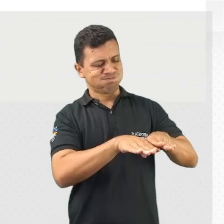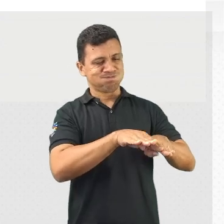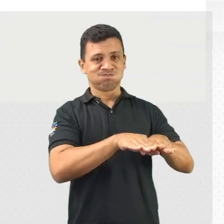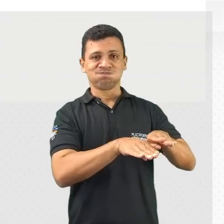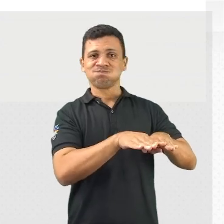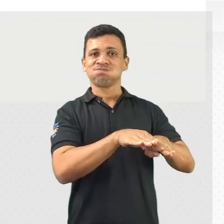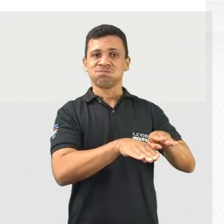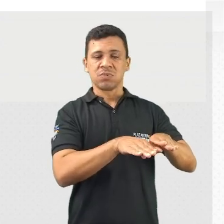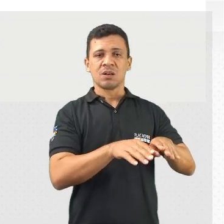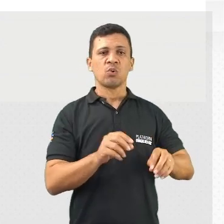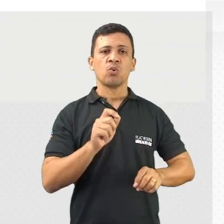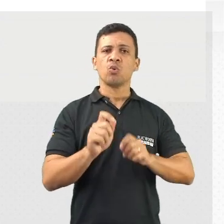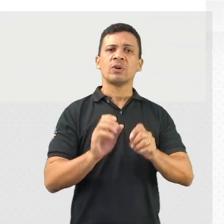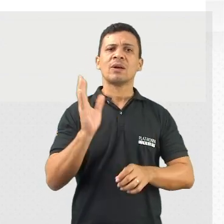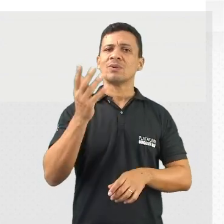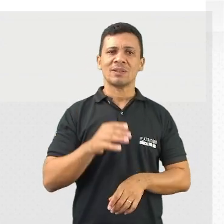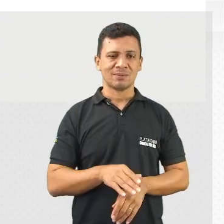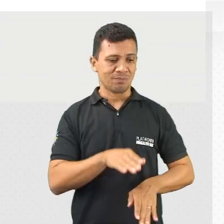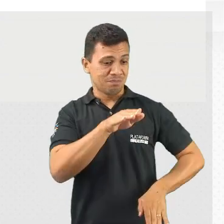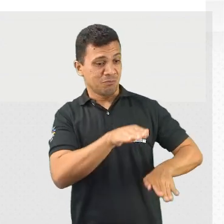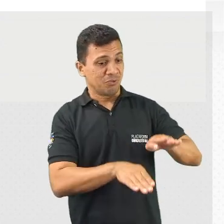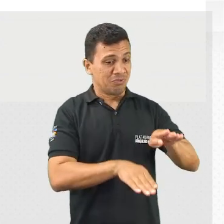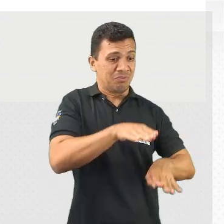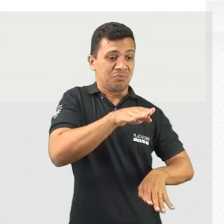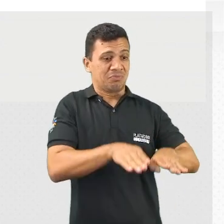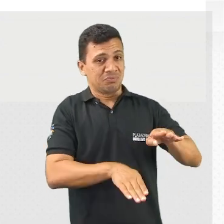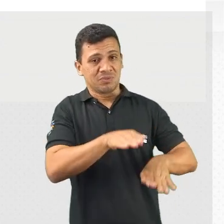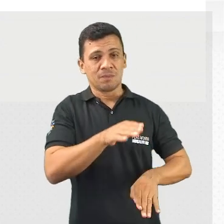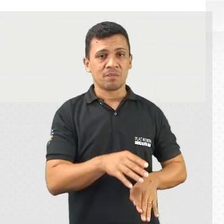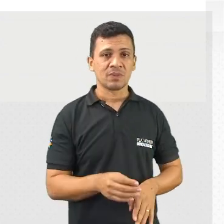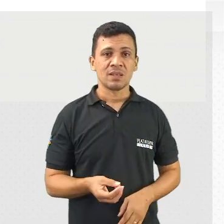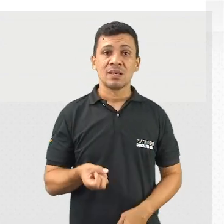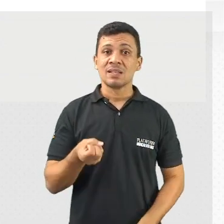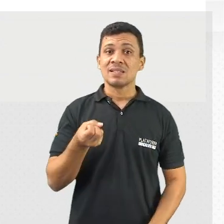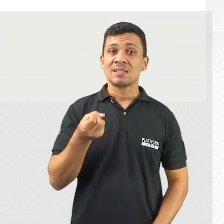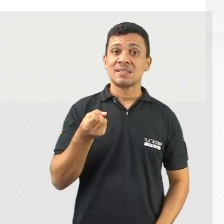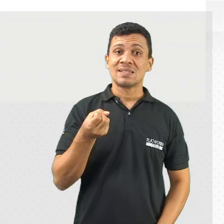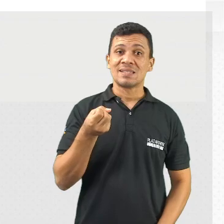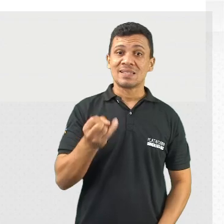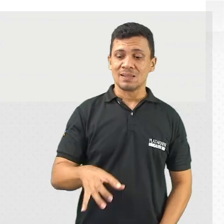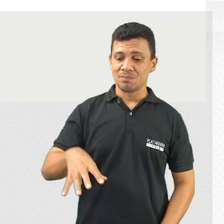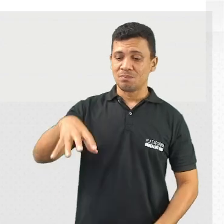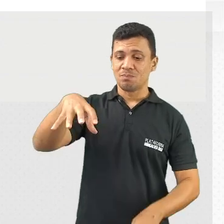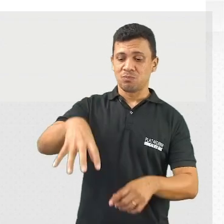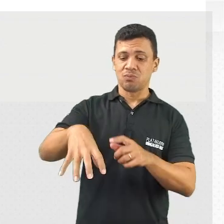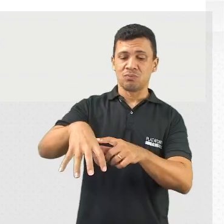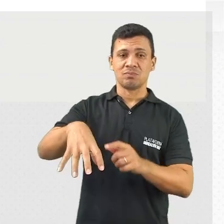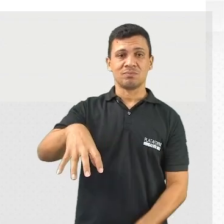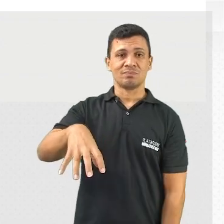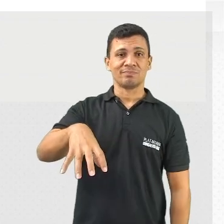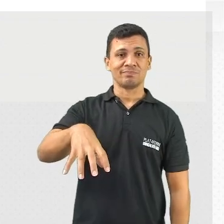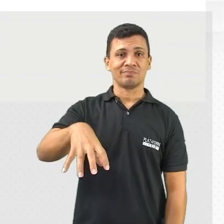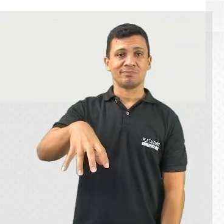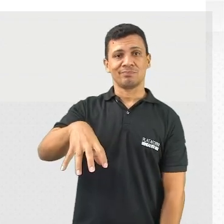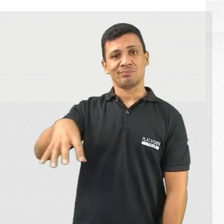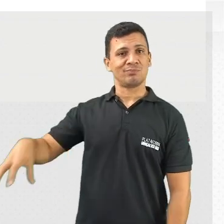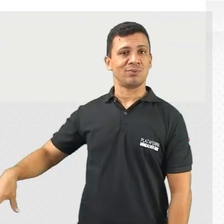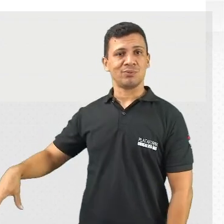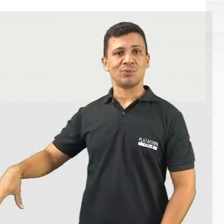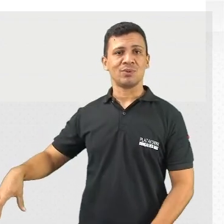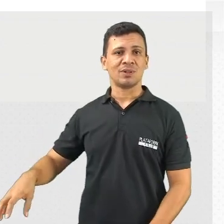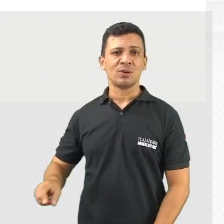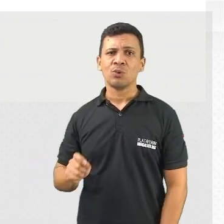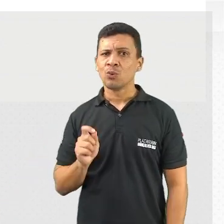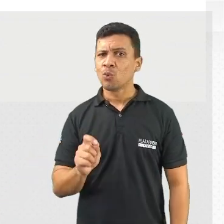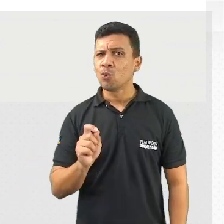E o resultado disso? Abalos sísmicos. E exemplo, se eu tiro essa tampa dessa panela de vez, o que